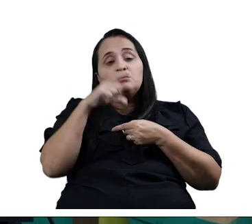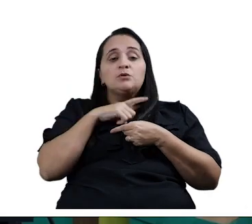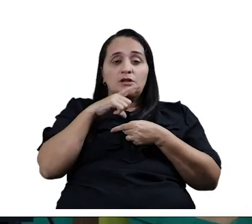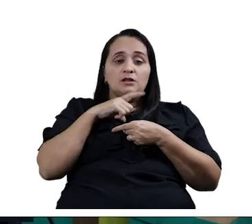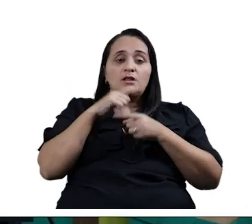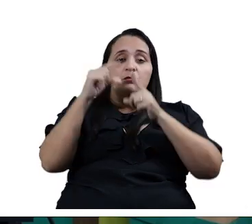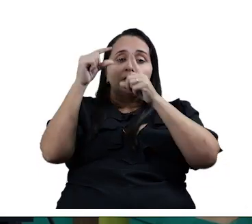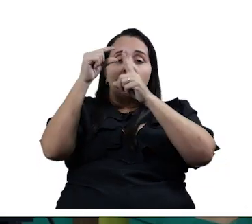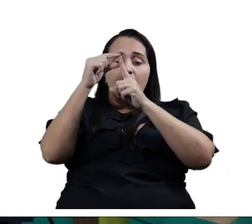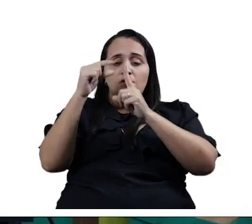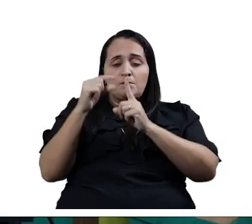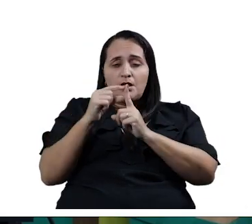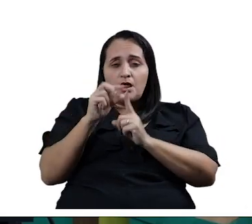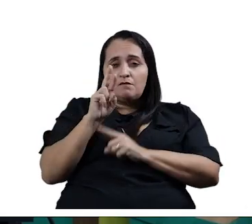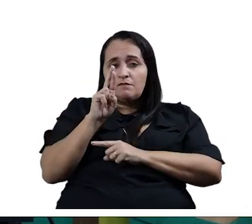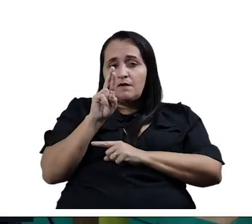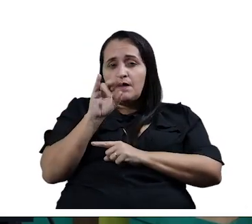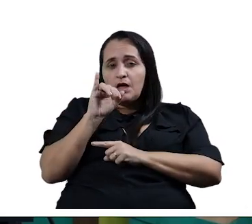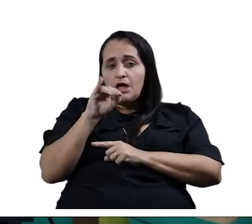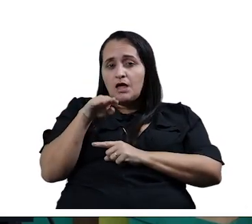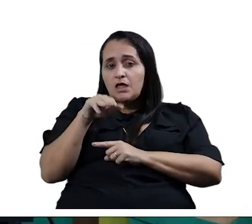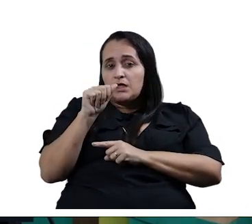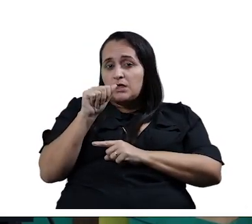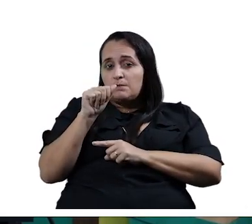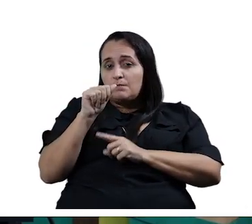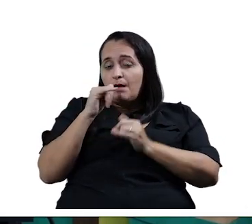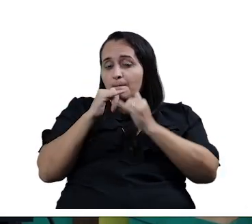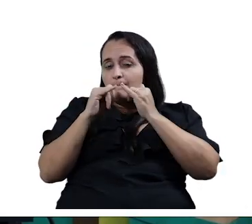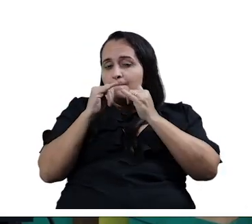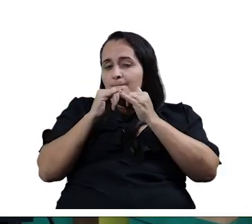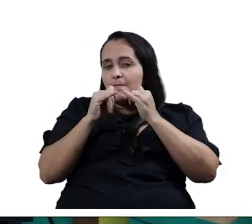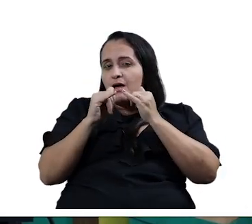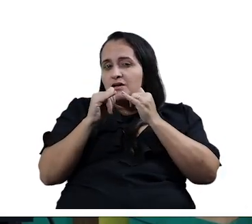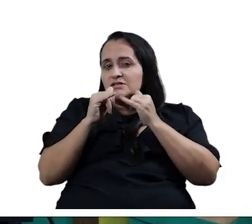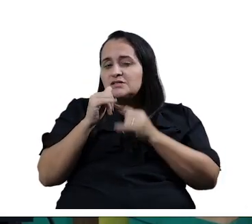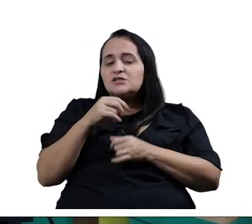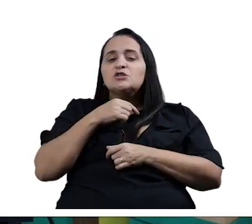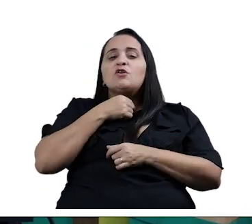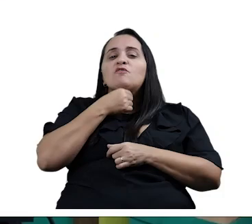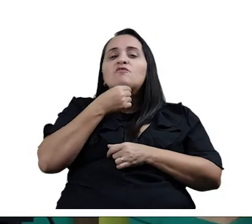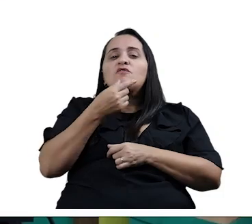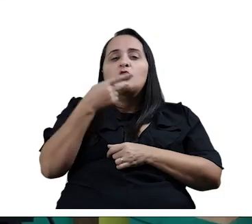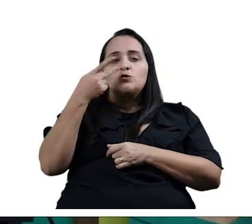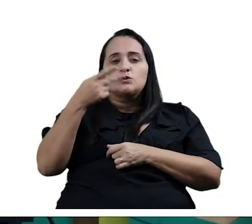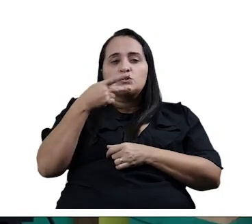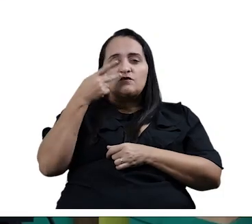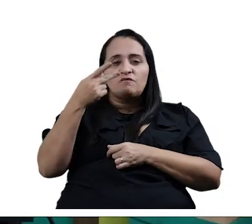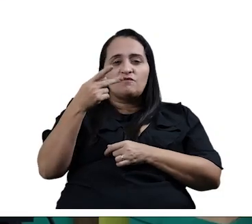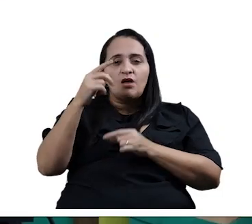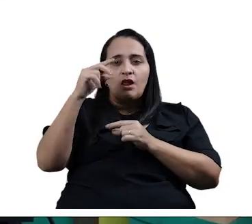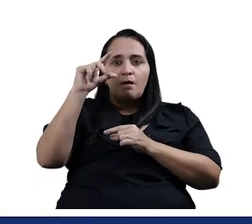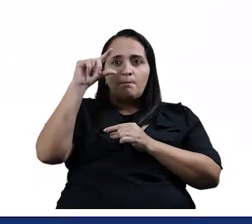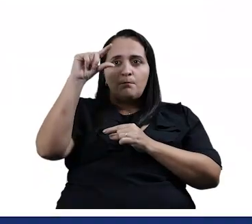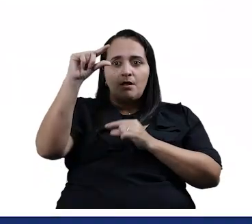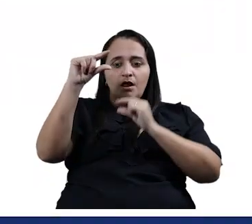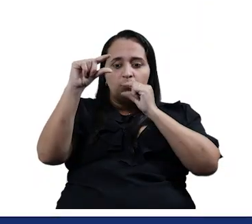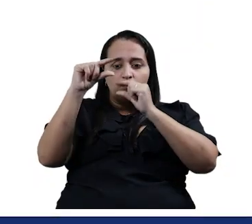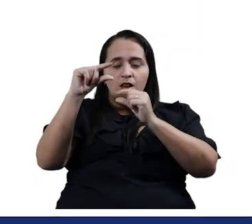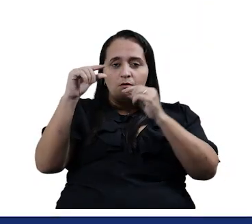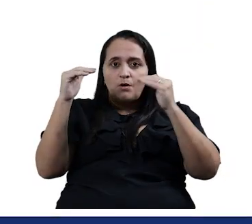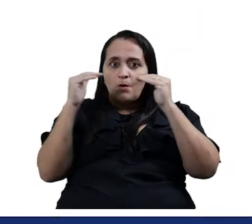tem rima. Então, tudo isso faz parte da estética do poema, tá? Outra coisa